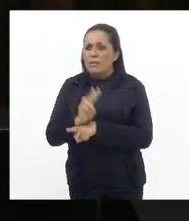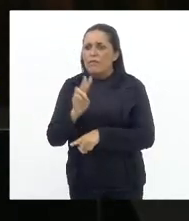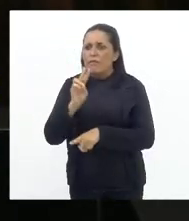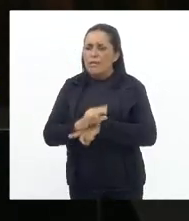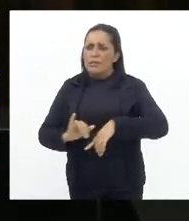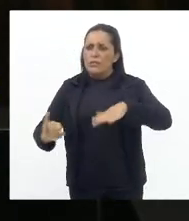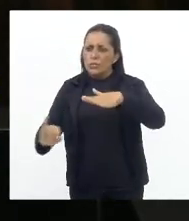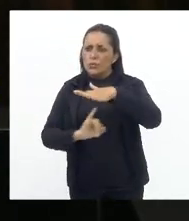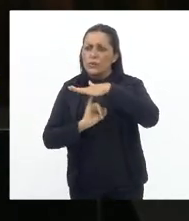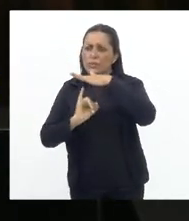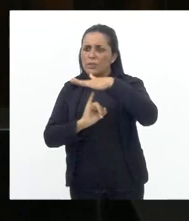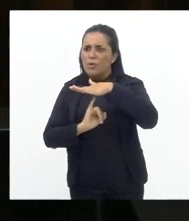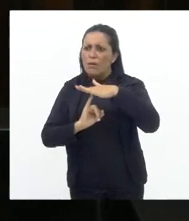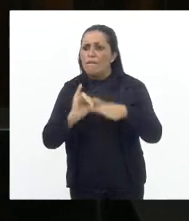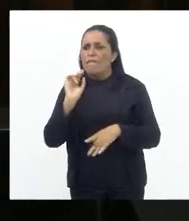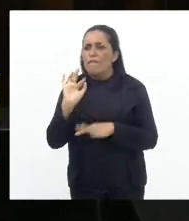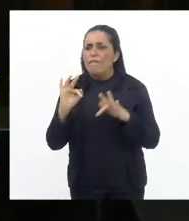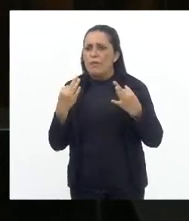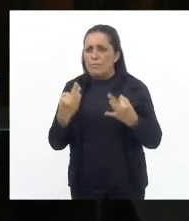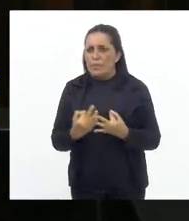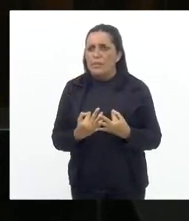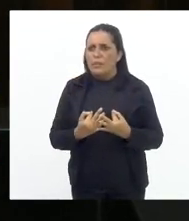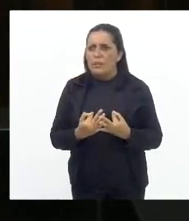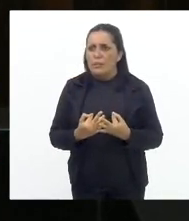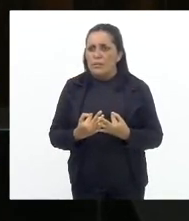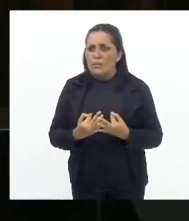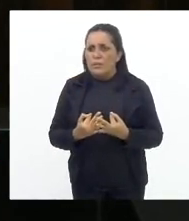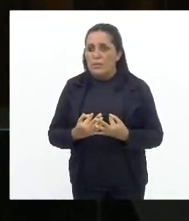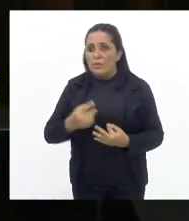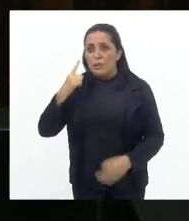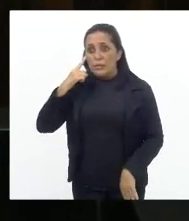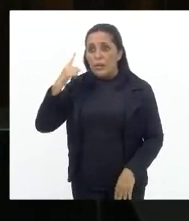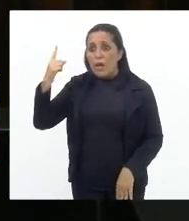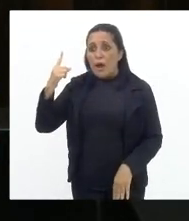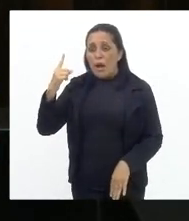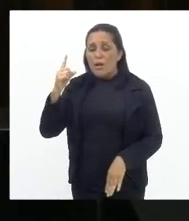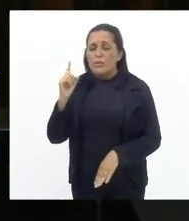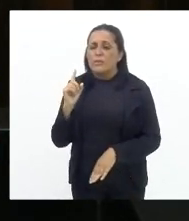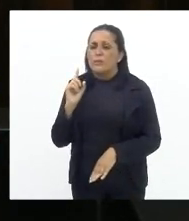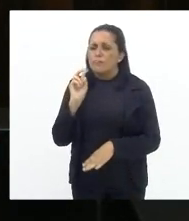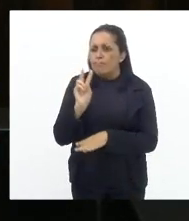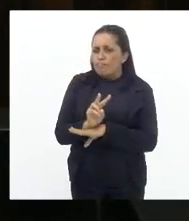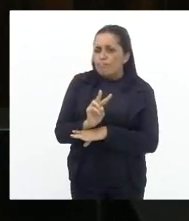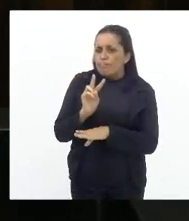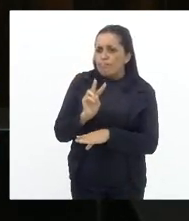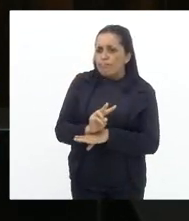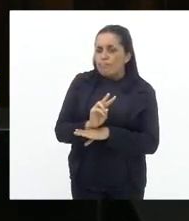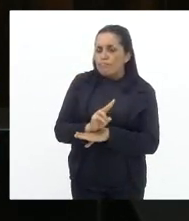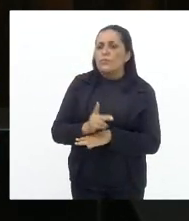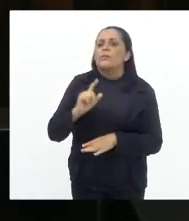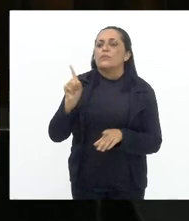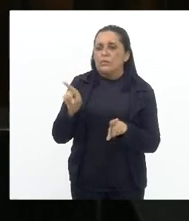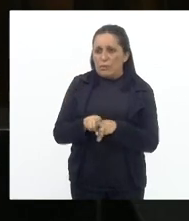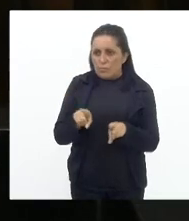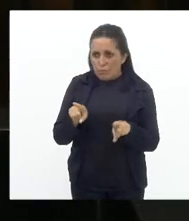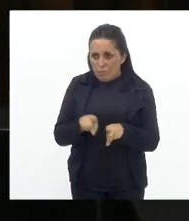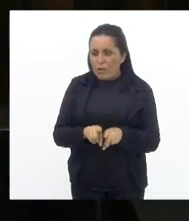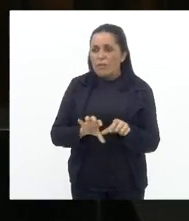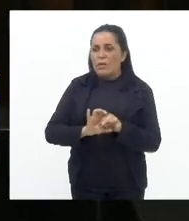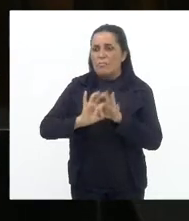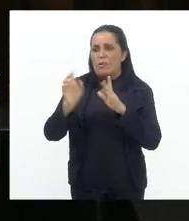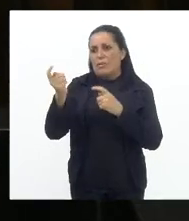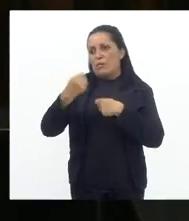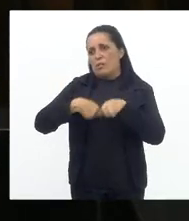da família em defesa dos ideais conservadores em prol da Liberdade